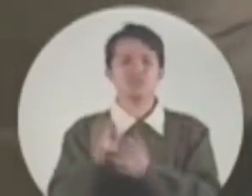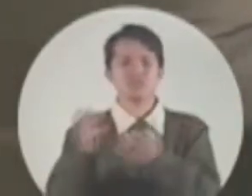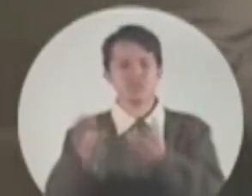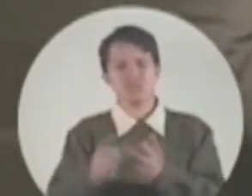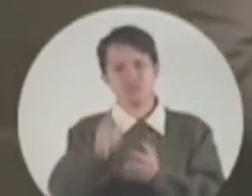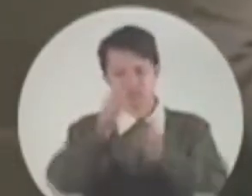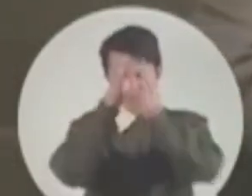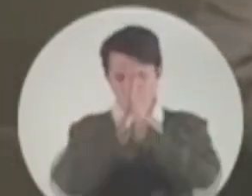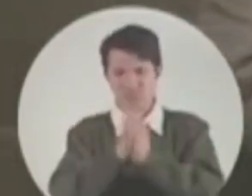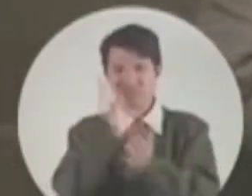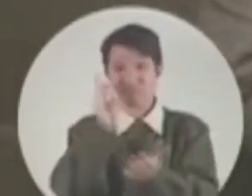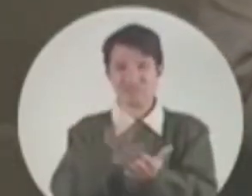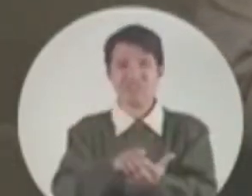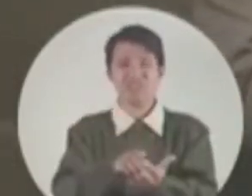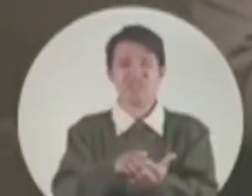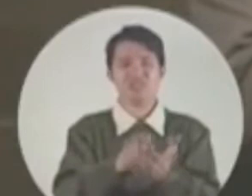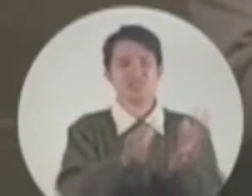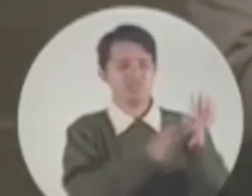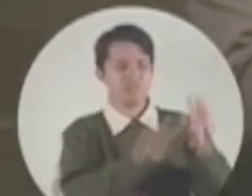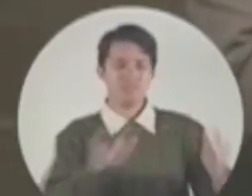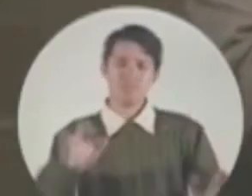pela metade.